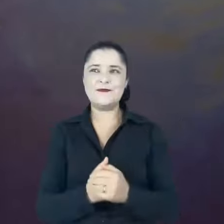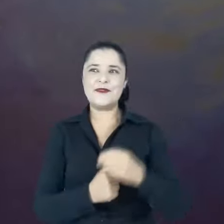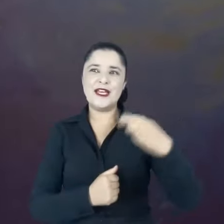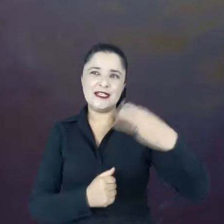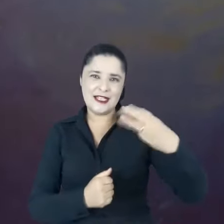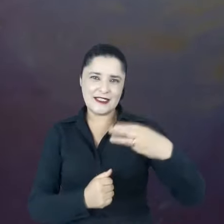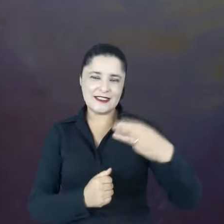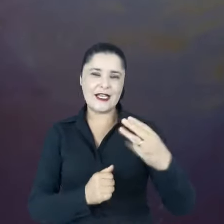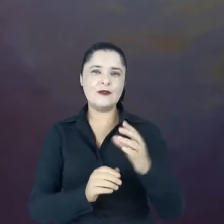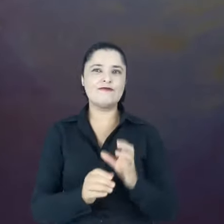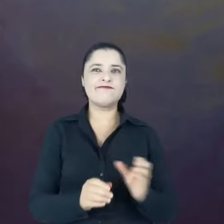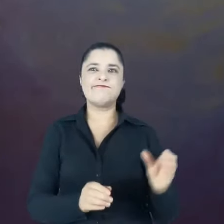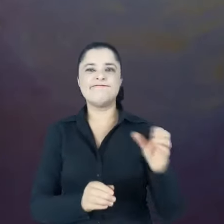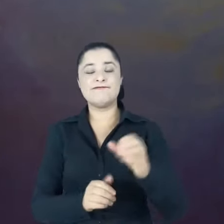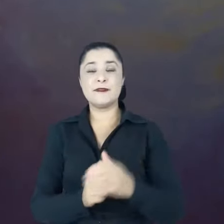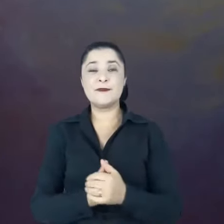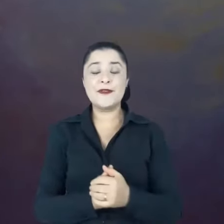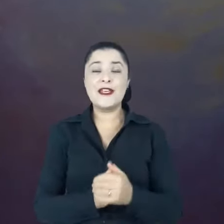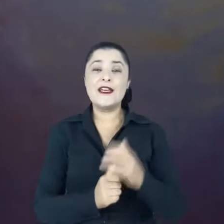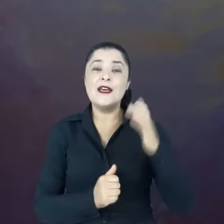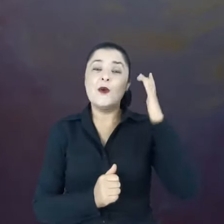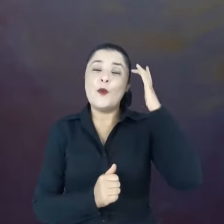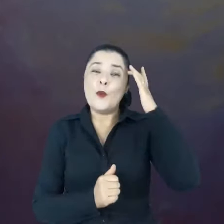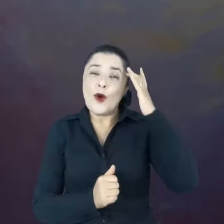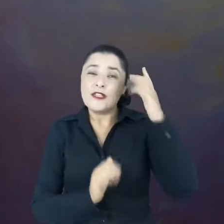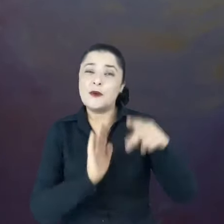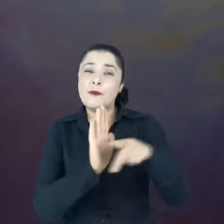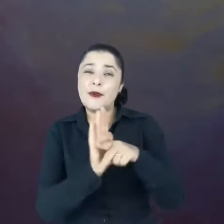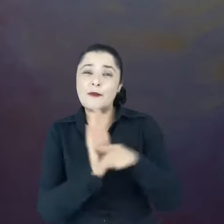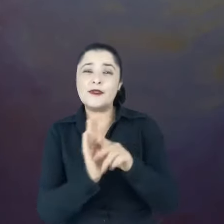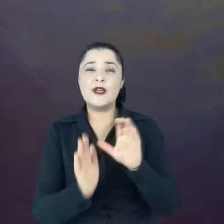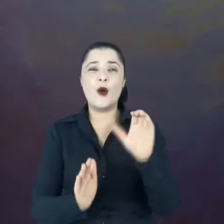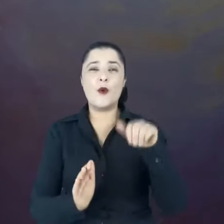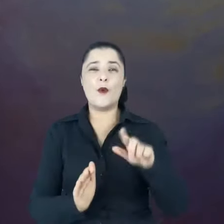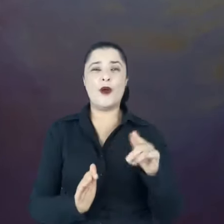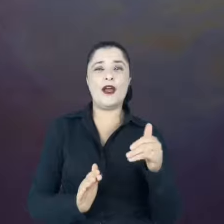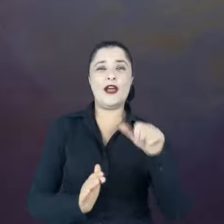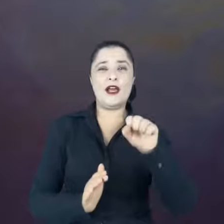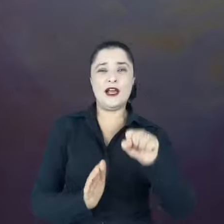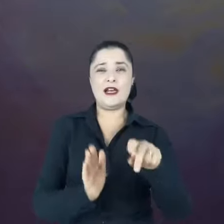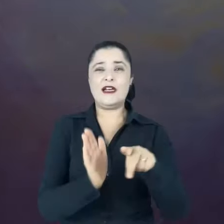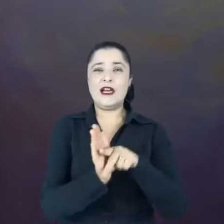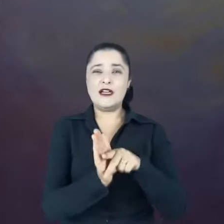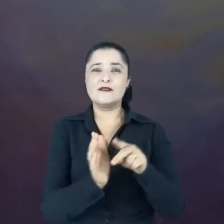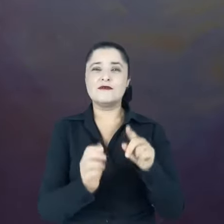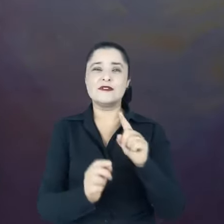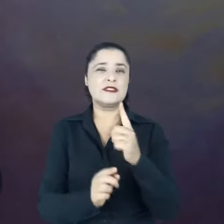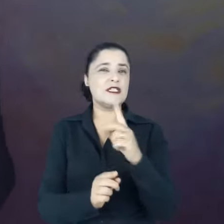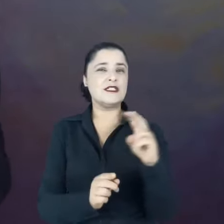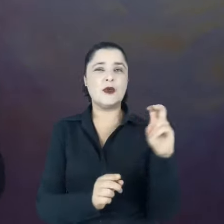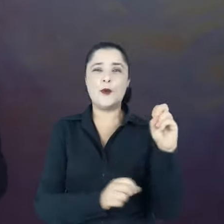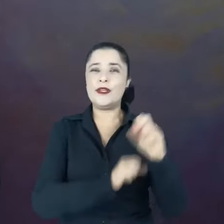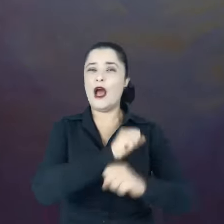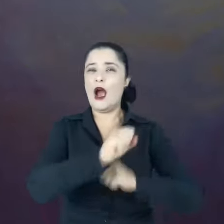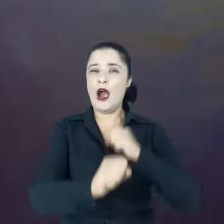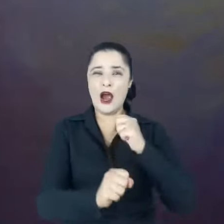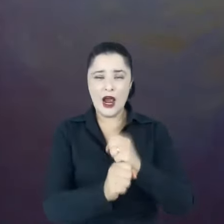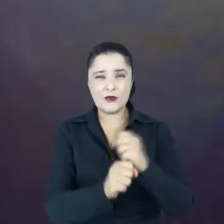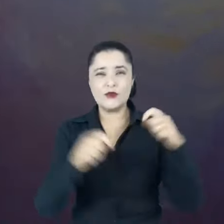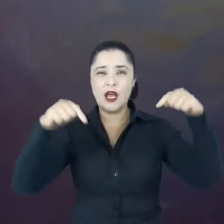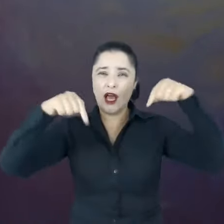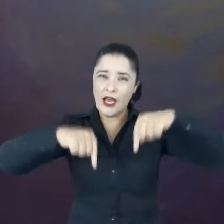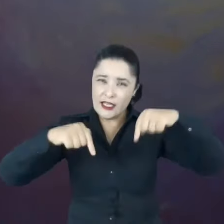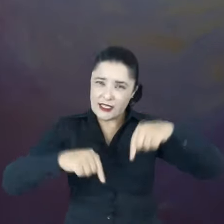modelo. Eu acho que, no caso da Comgás, assim como a Siemens, uma empresa que está há 150 anos aqui, né, no estado de São